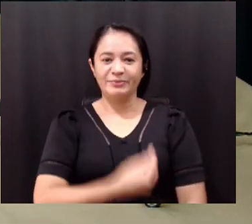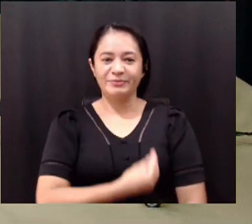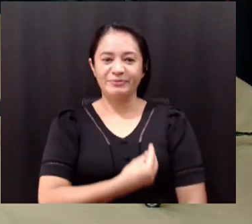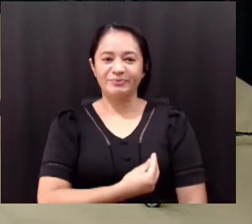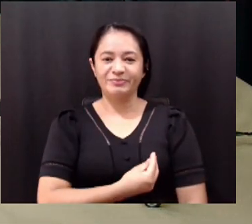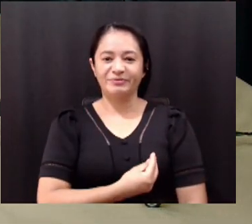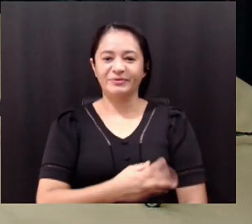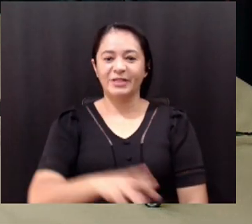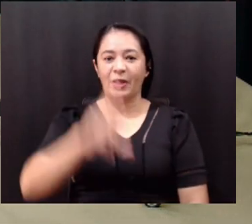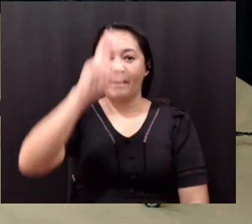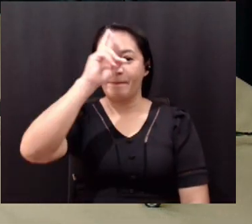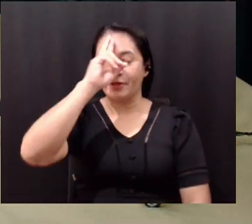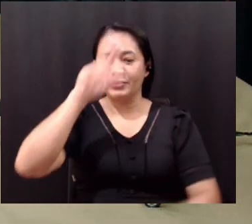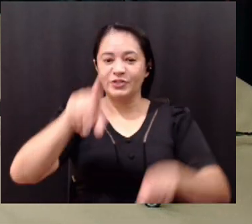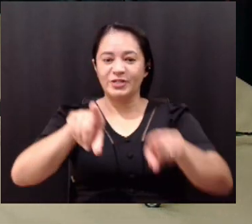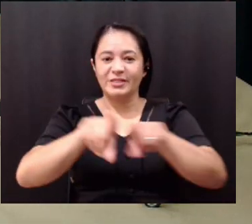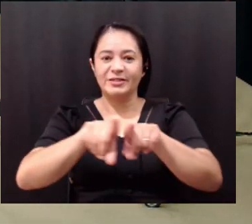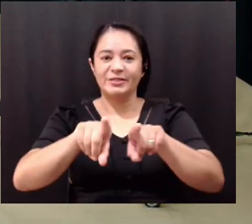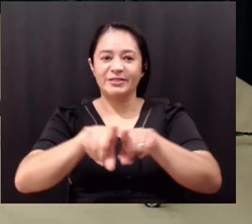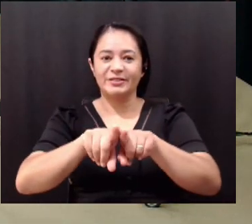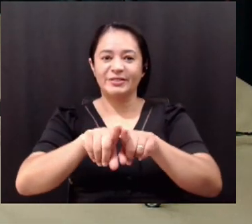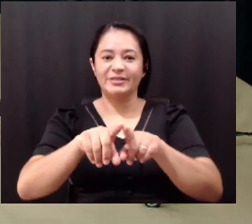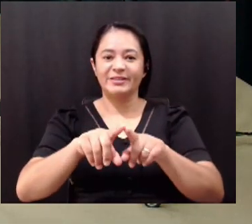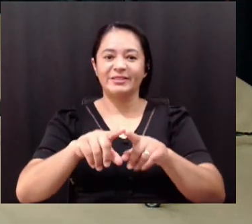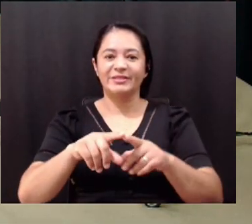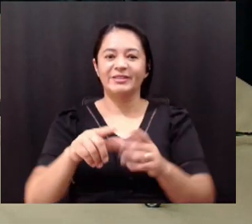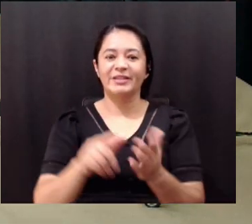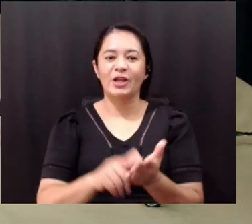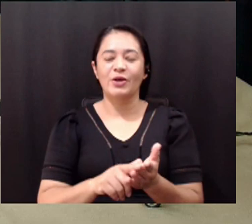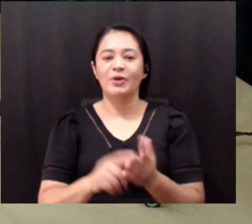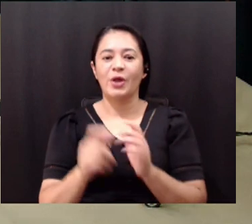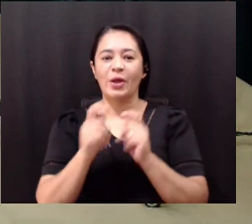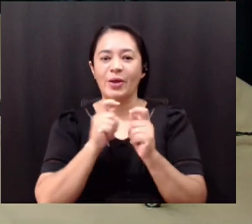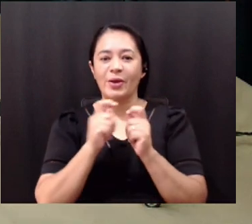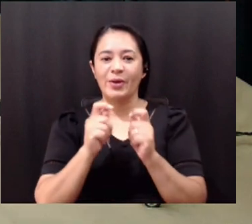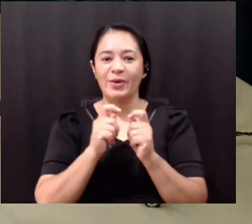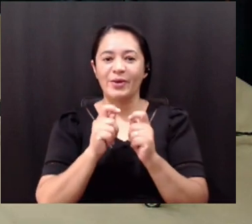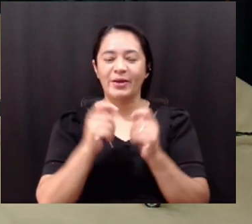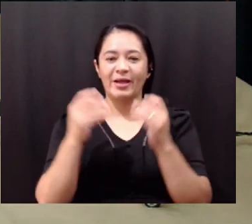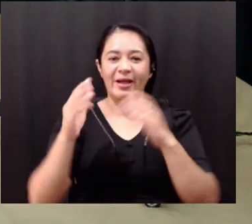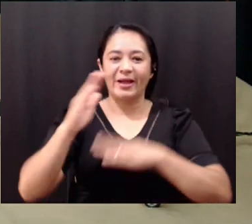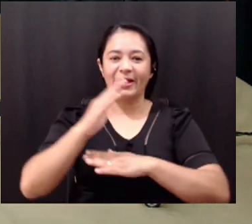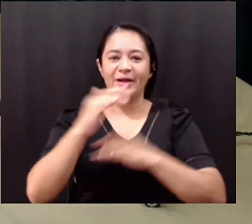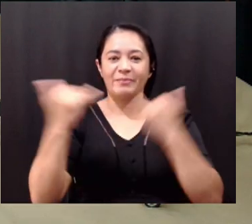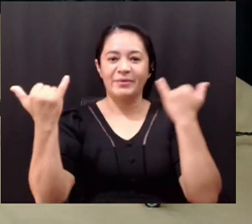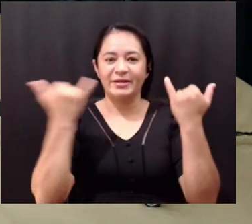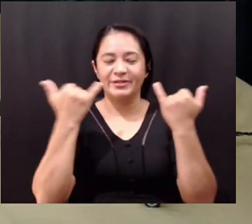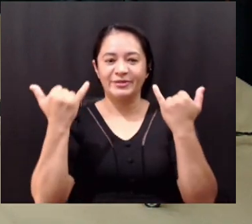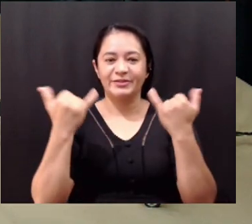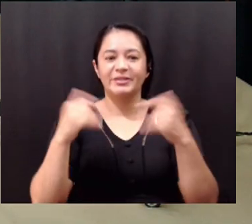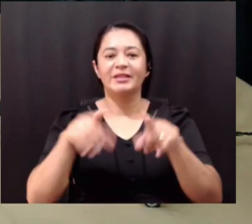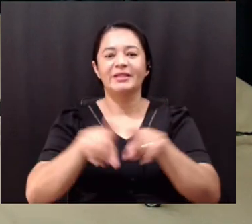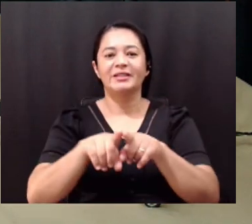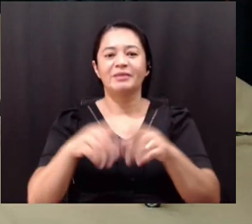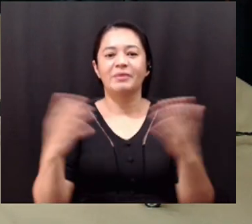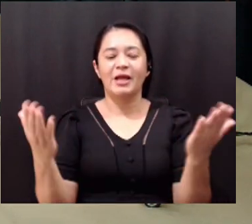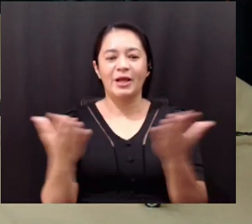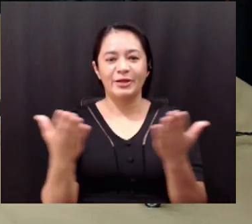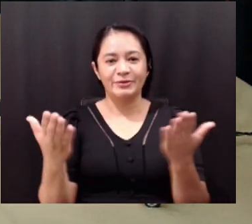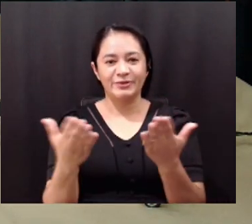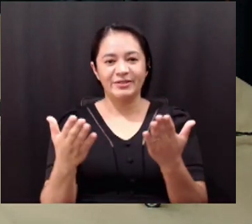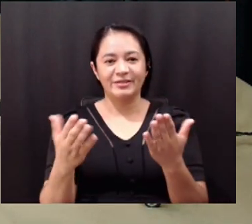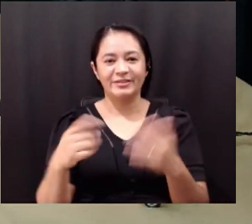nós temos o jornal Câmara Notícia com informações do Legislativo Campineiro e também atualizações aqui da nossa